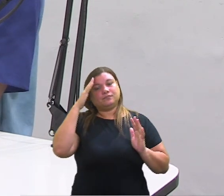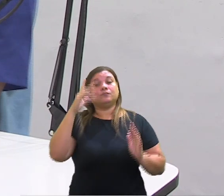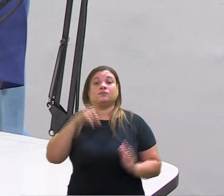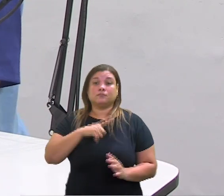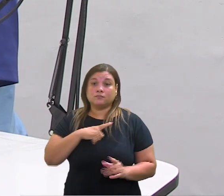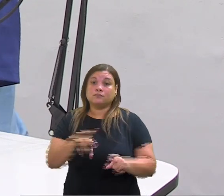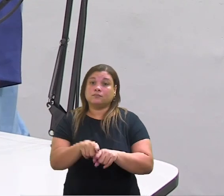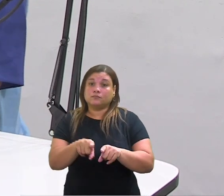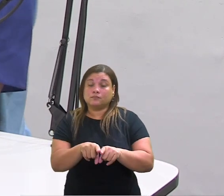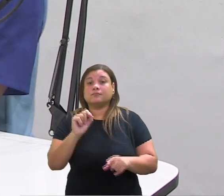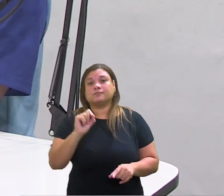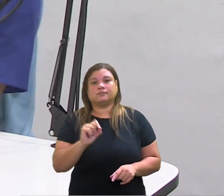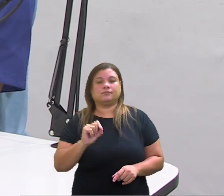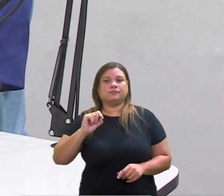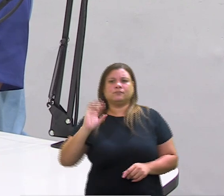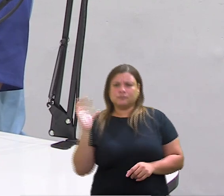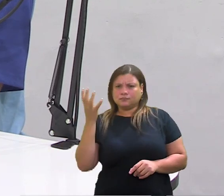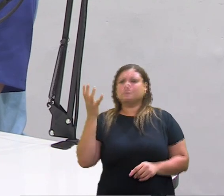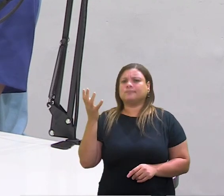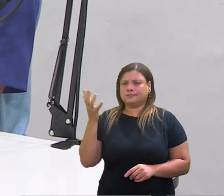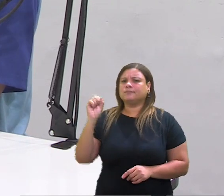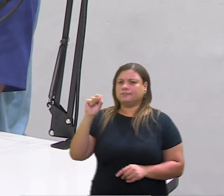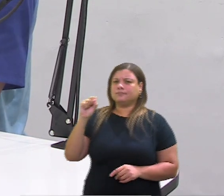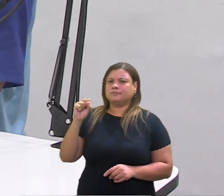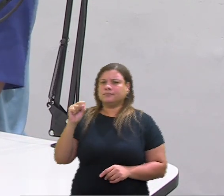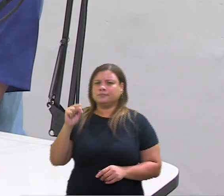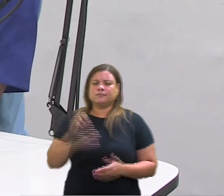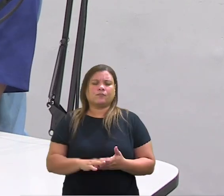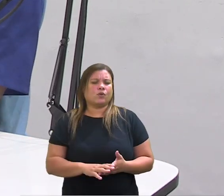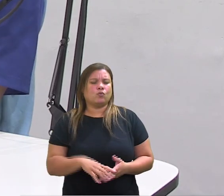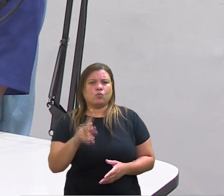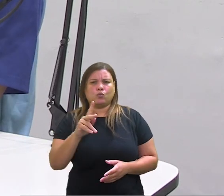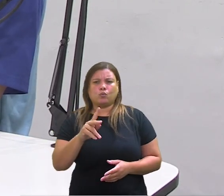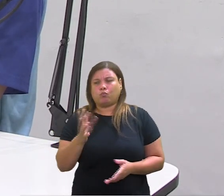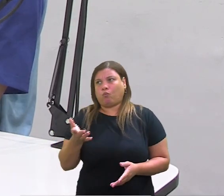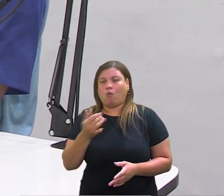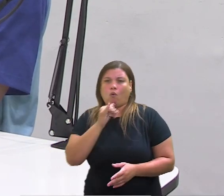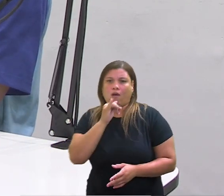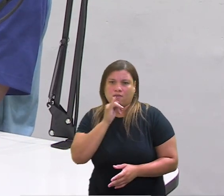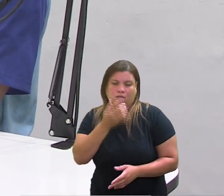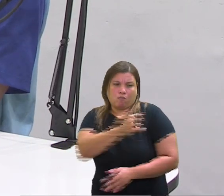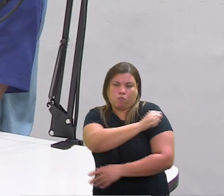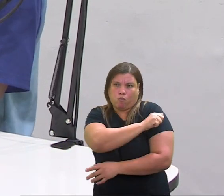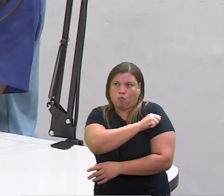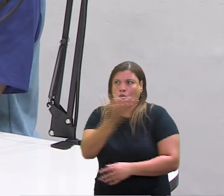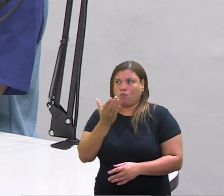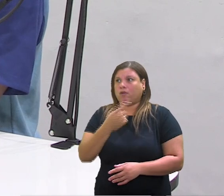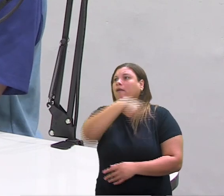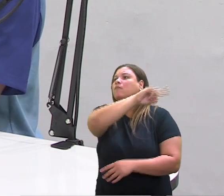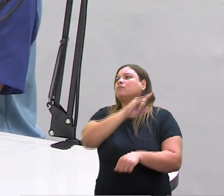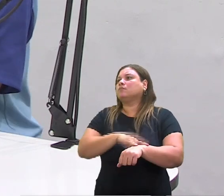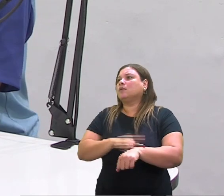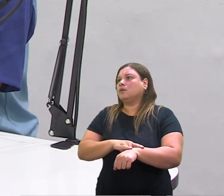Pelo professor ter dito assim, espera um pouco, porque tem outro aluno fora da sala. E assim, para